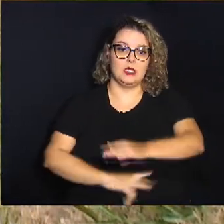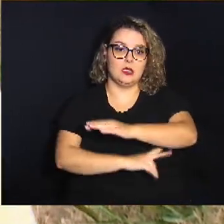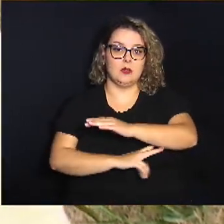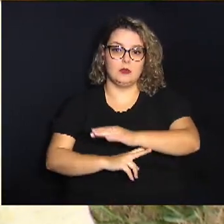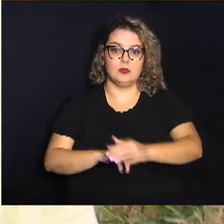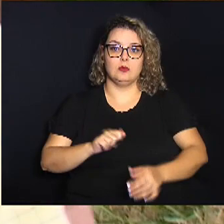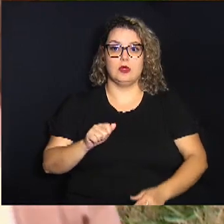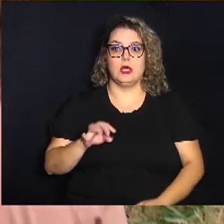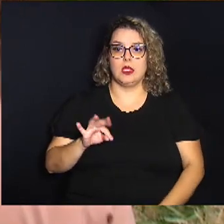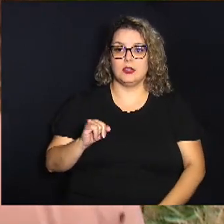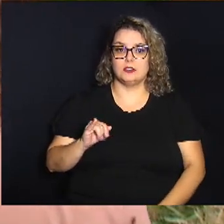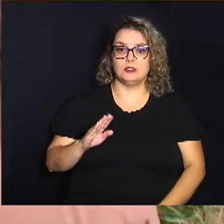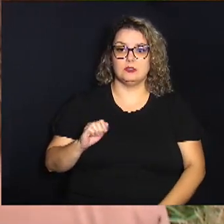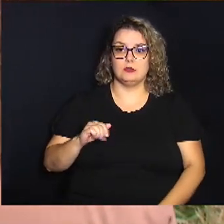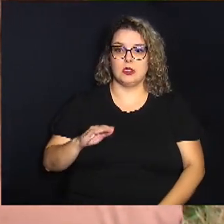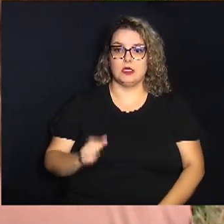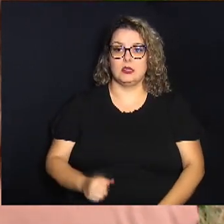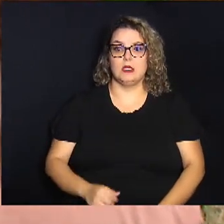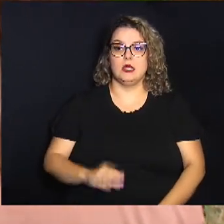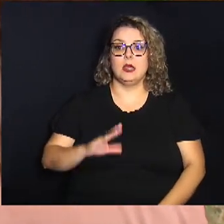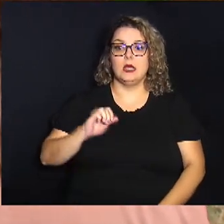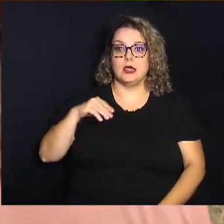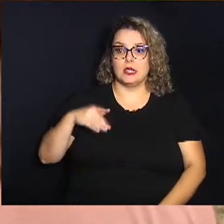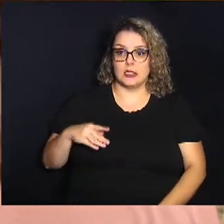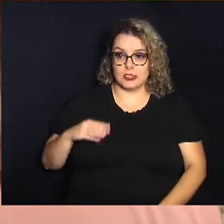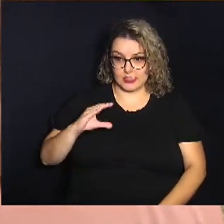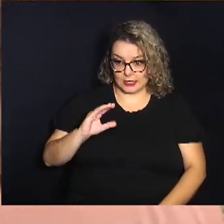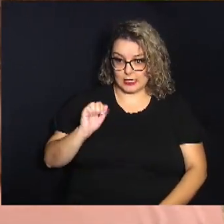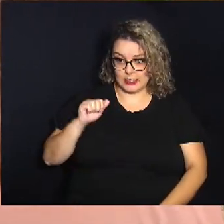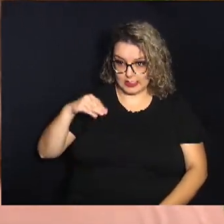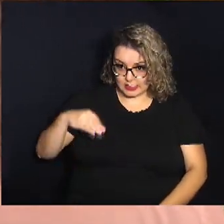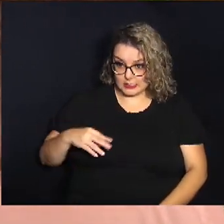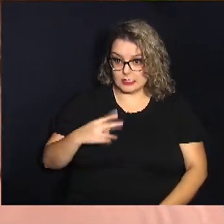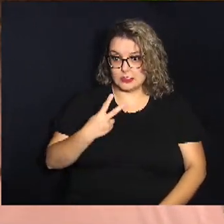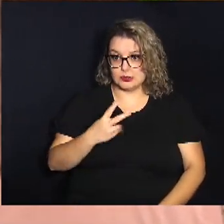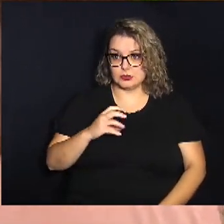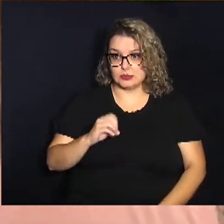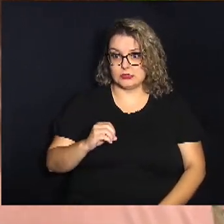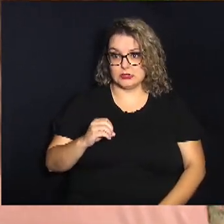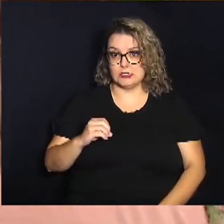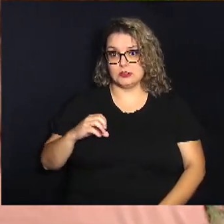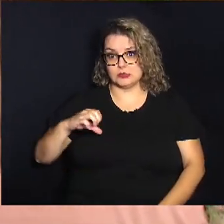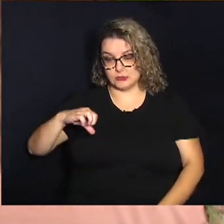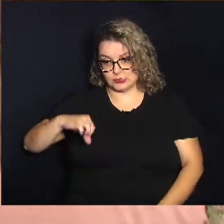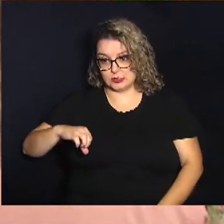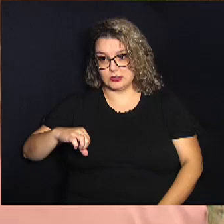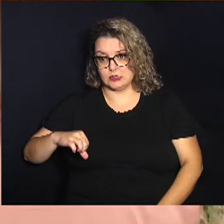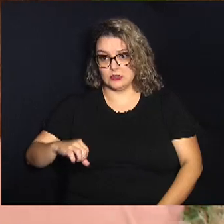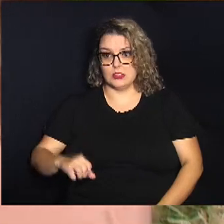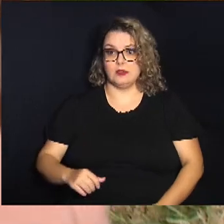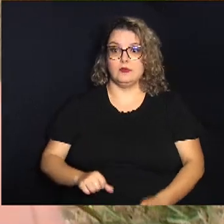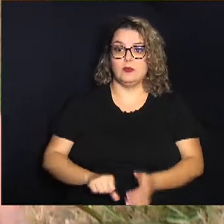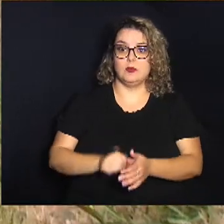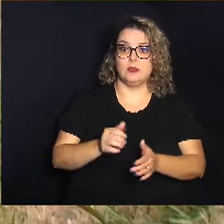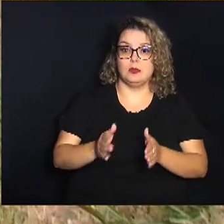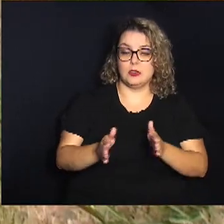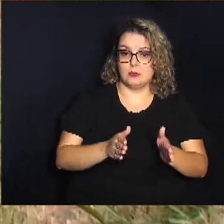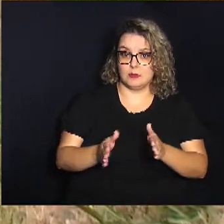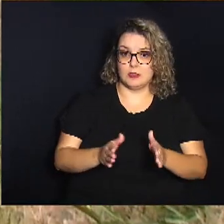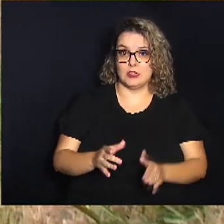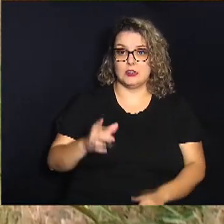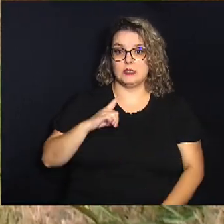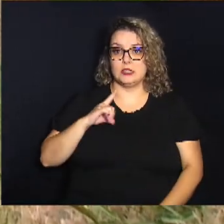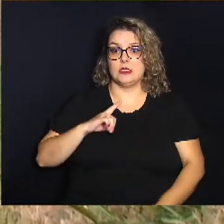É a CAM-209, que é o nome dessa rodovia. Esse projeto, que foi esse primeiro trecho, ele terá